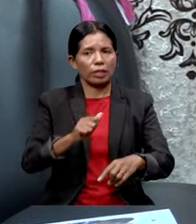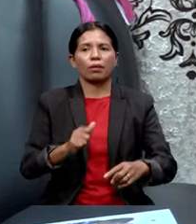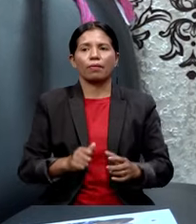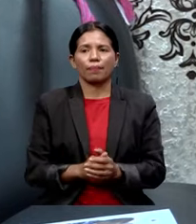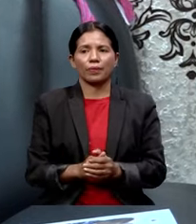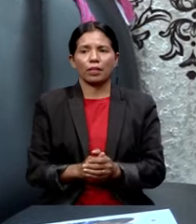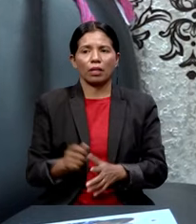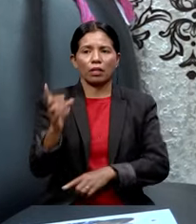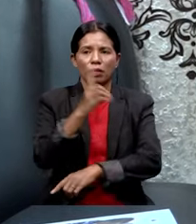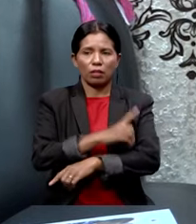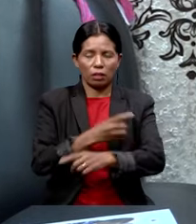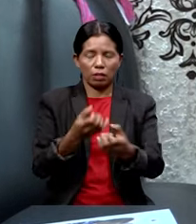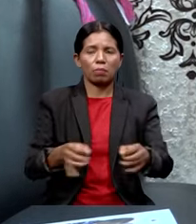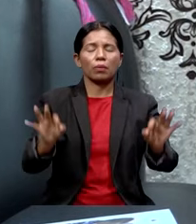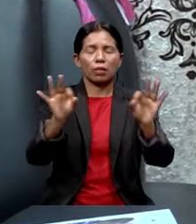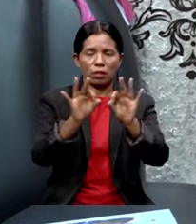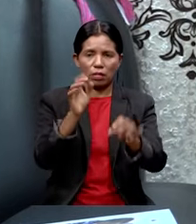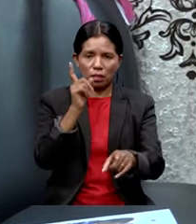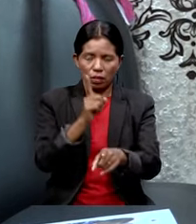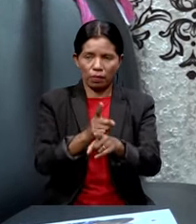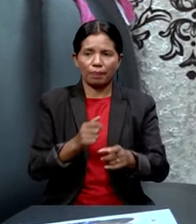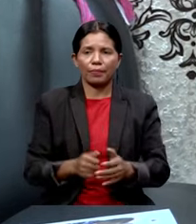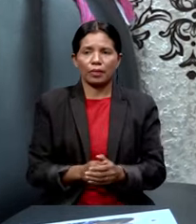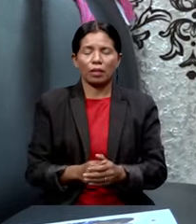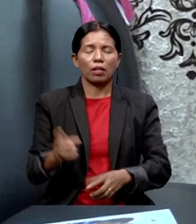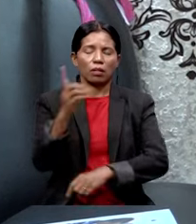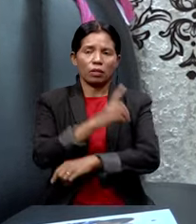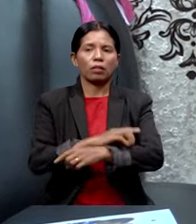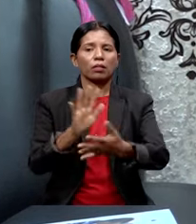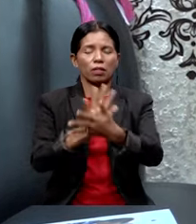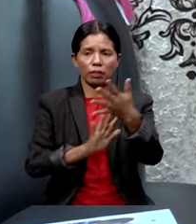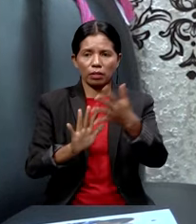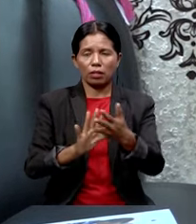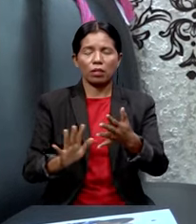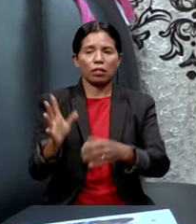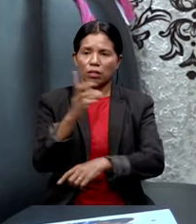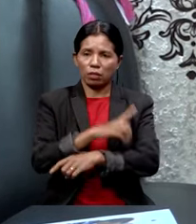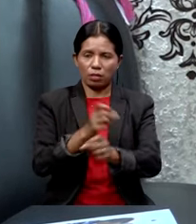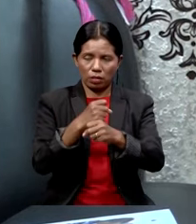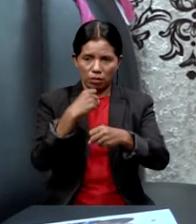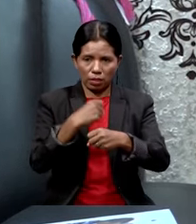ne loron da ke importante. Loron de celebração, nomos loron atu halo